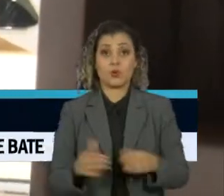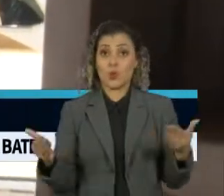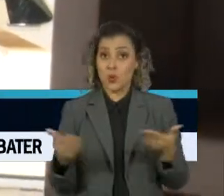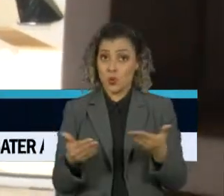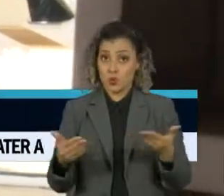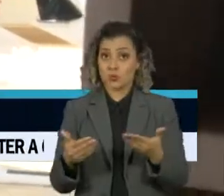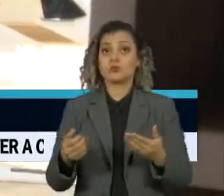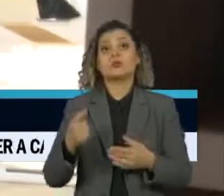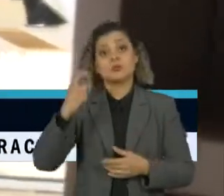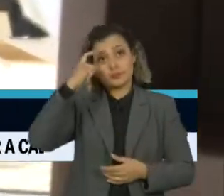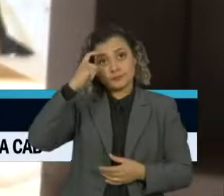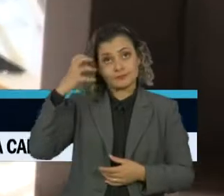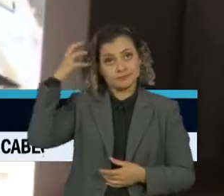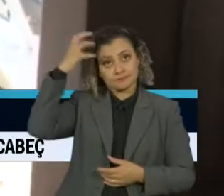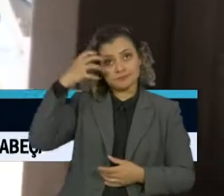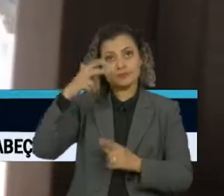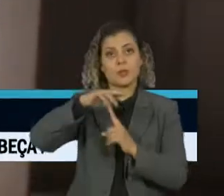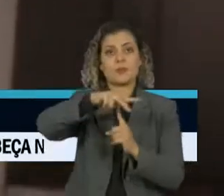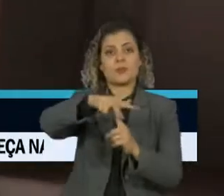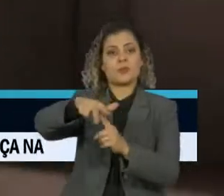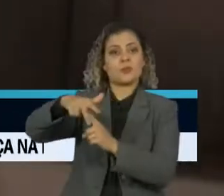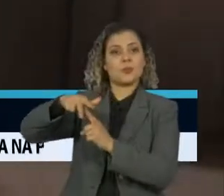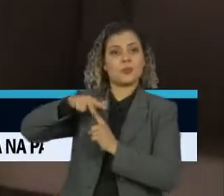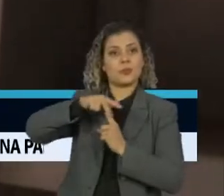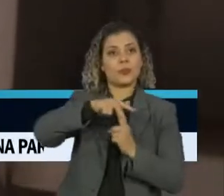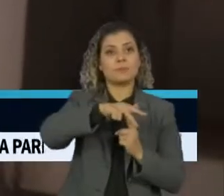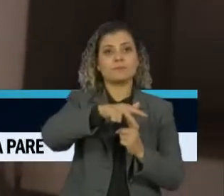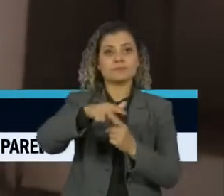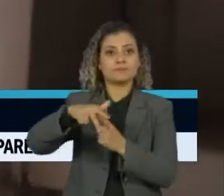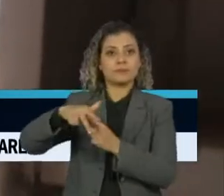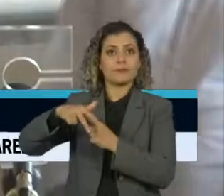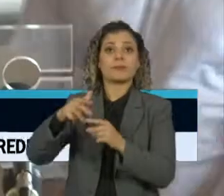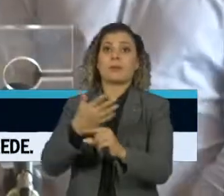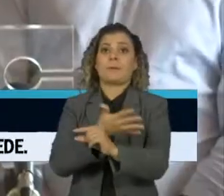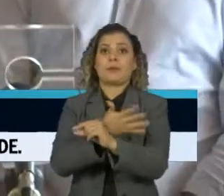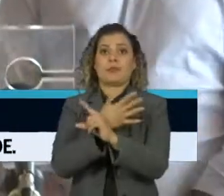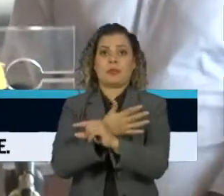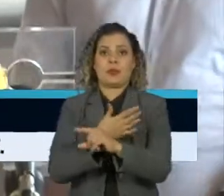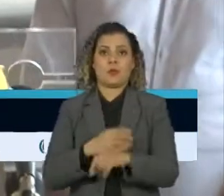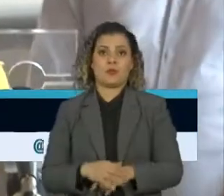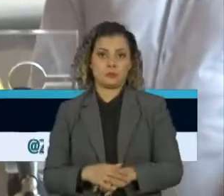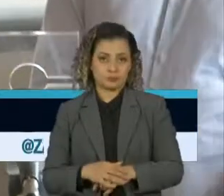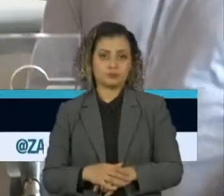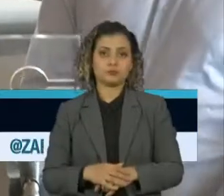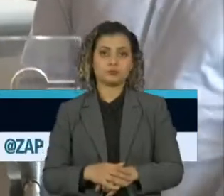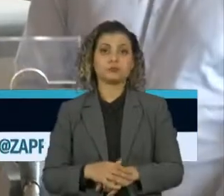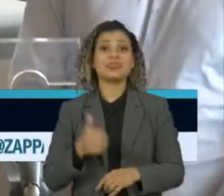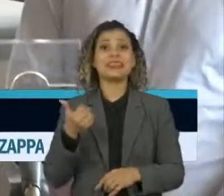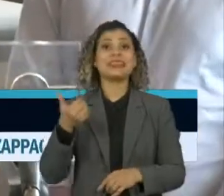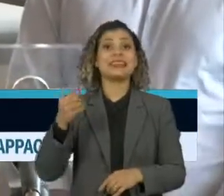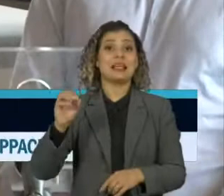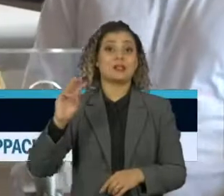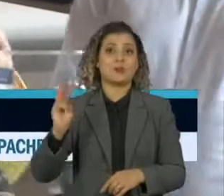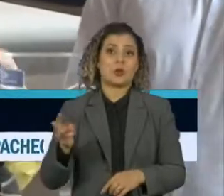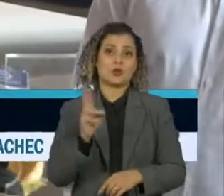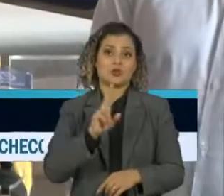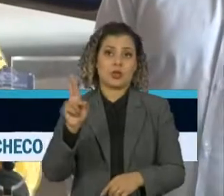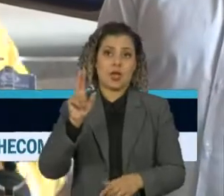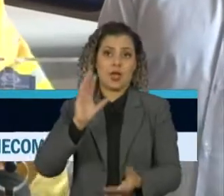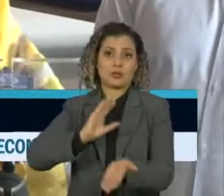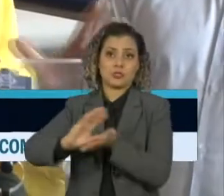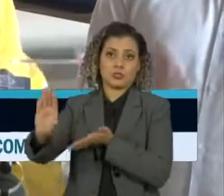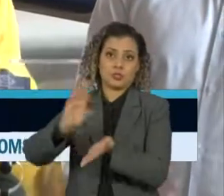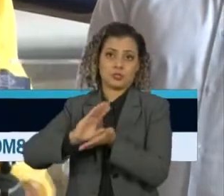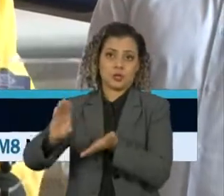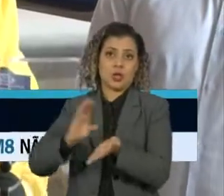o ministro do meio ambiente sobrevoa a região atingida pelo fogo no pantanal nós usamos agora 10 milhões de a mais